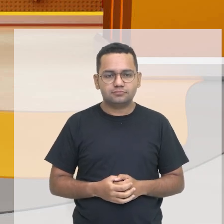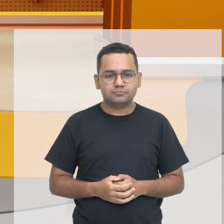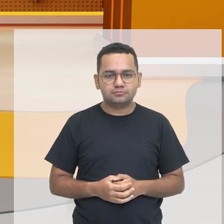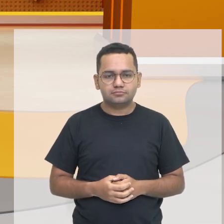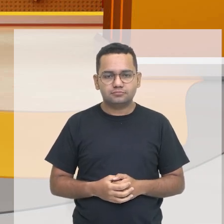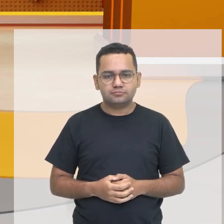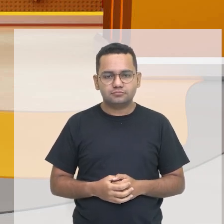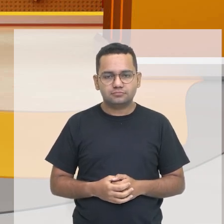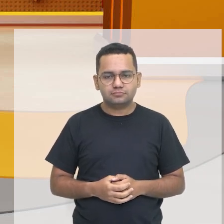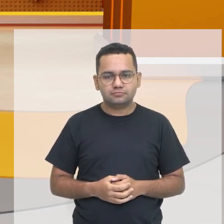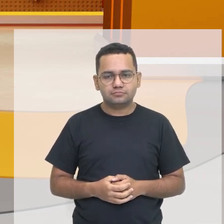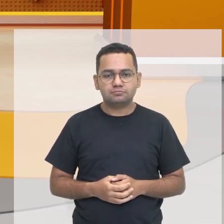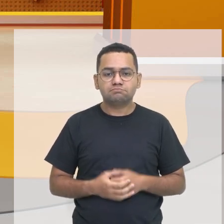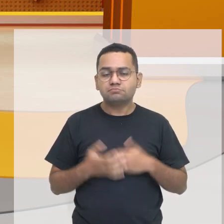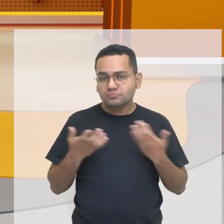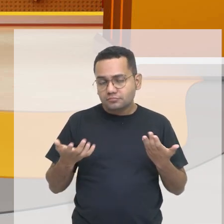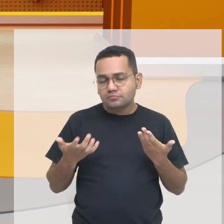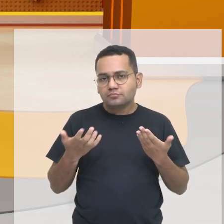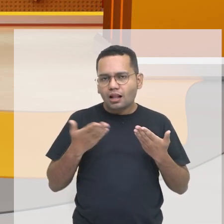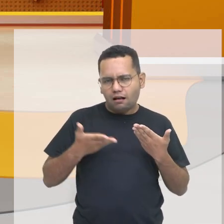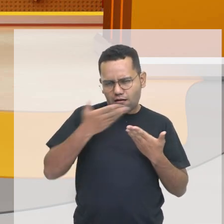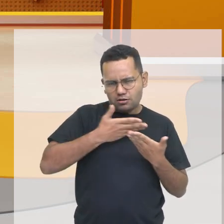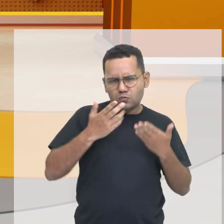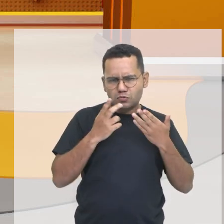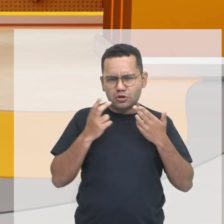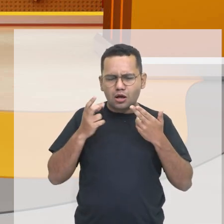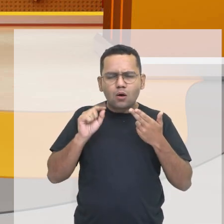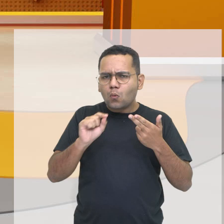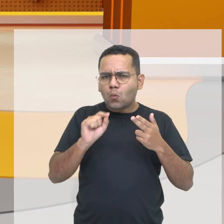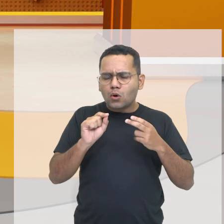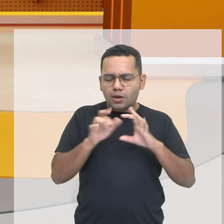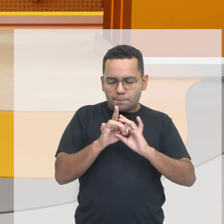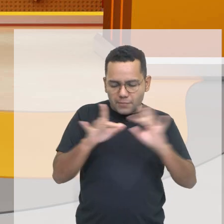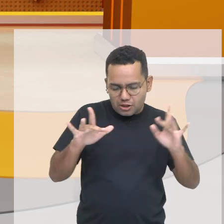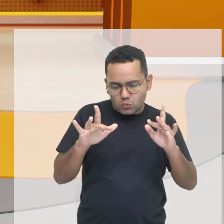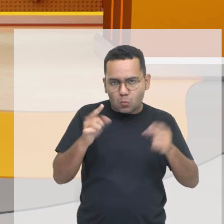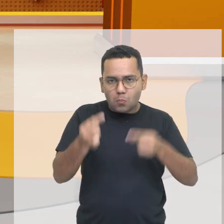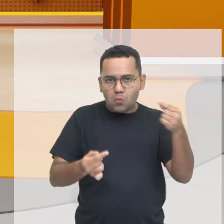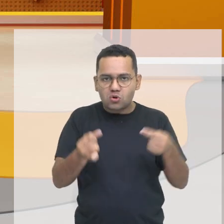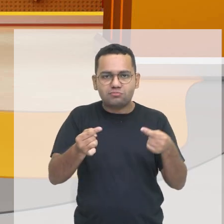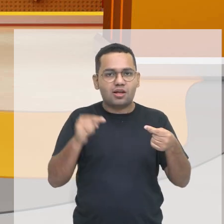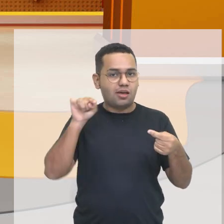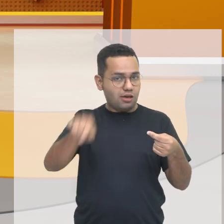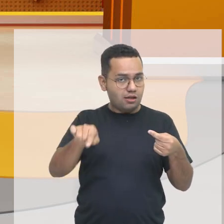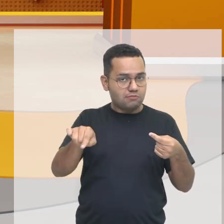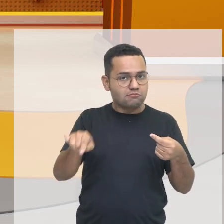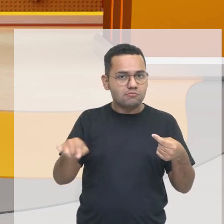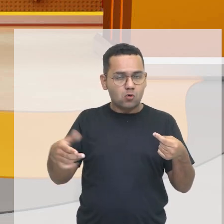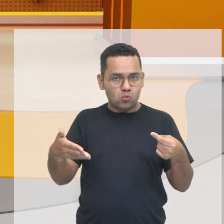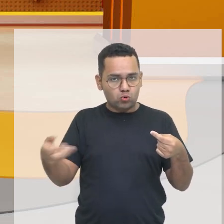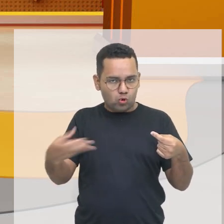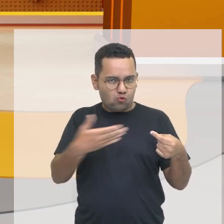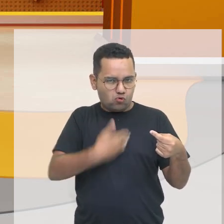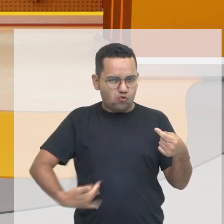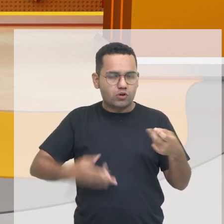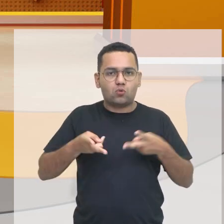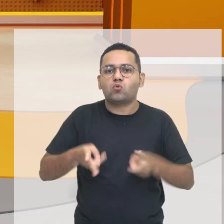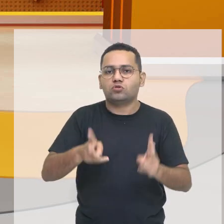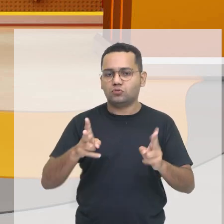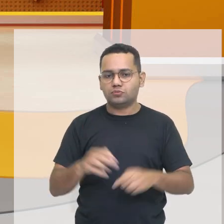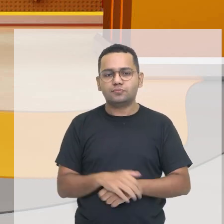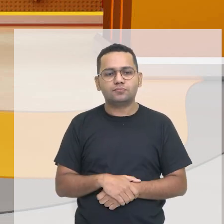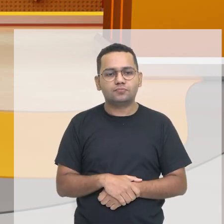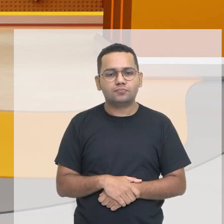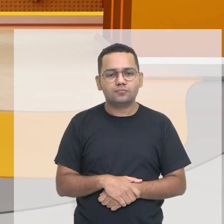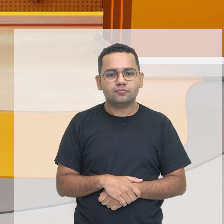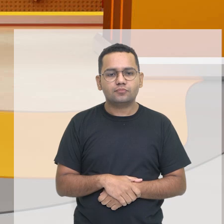1985. Ele vai continuar o processo de abertura política iniciado por Geisel. Vai promulgar a lei de